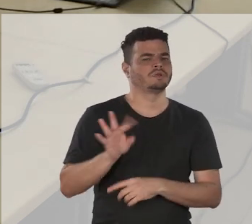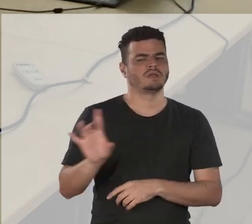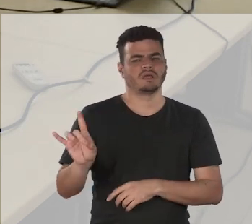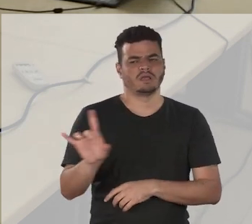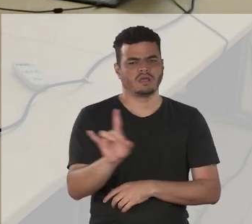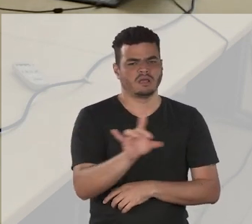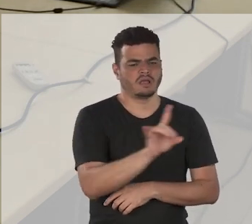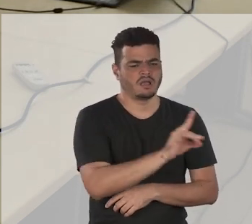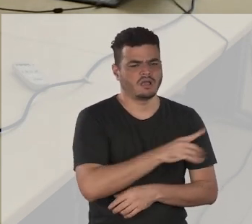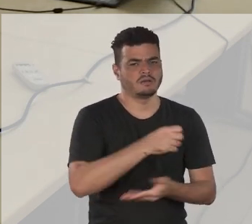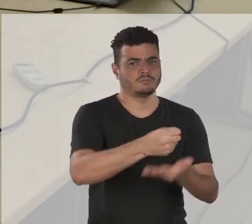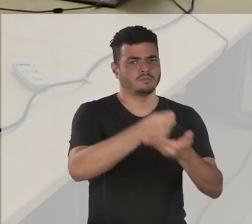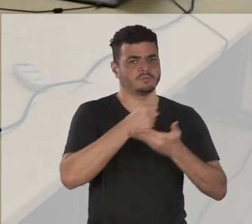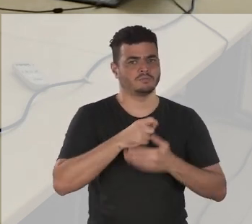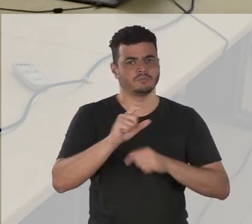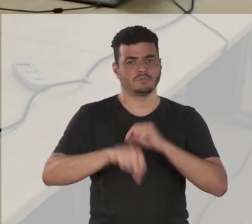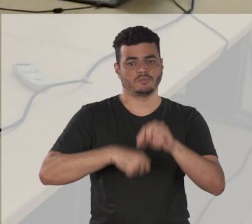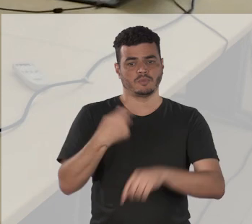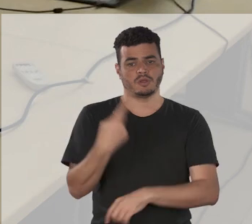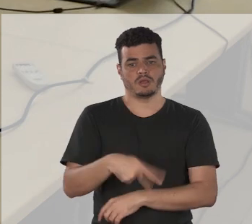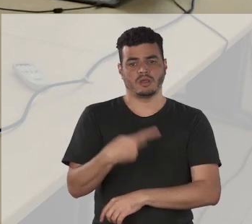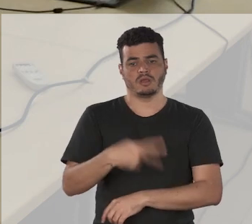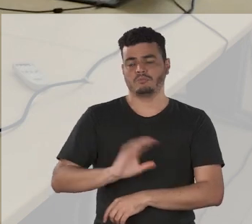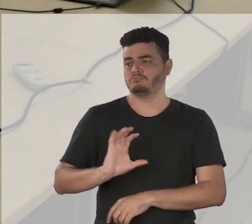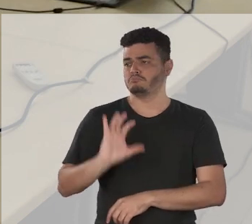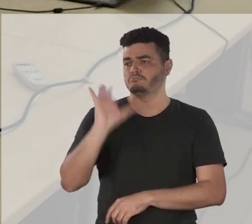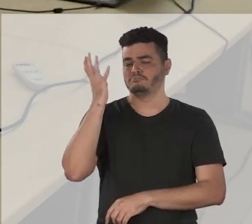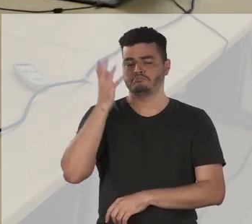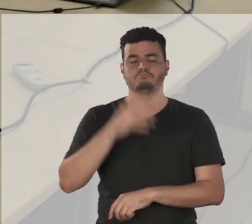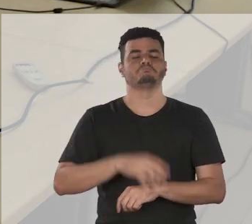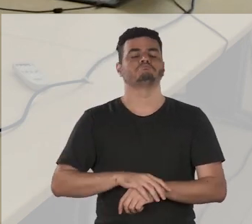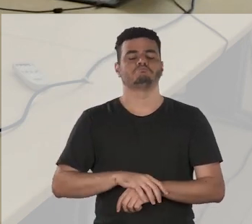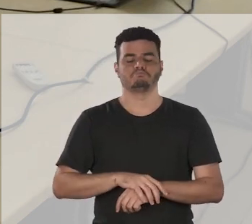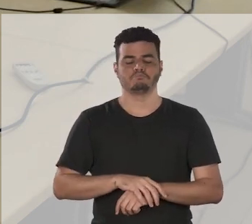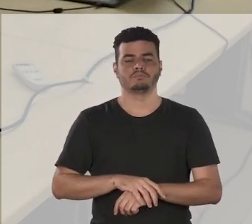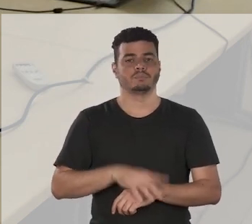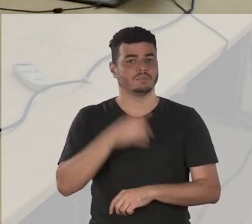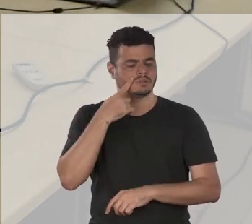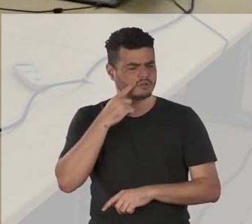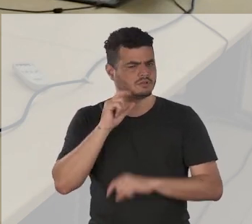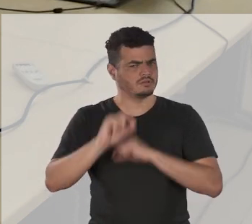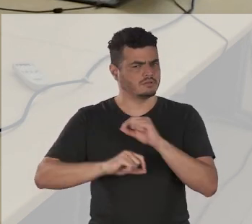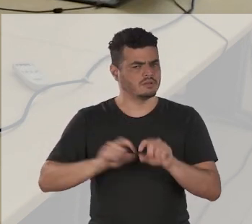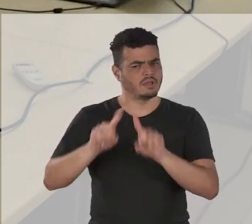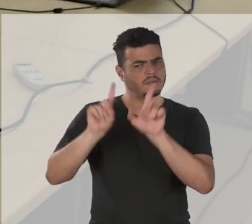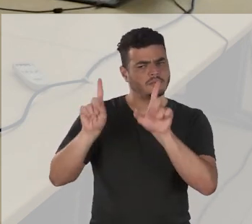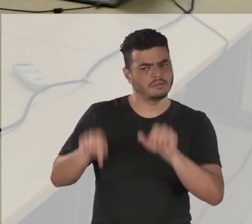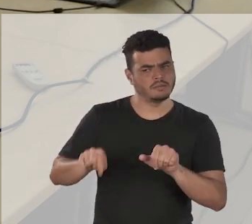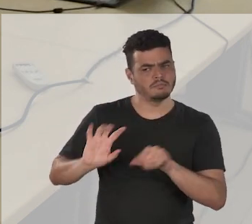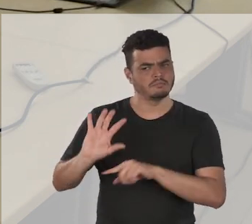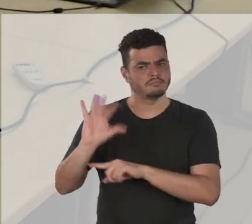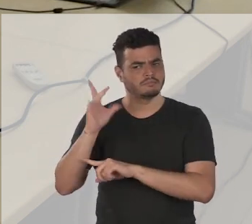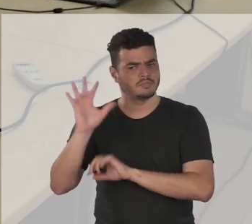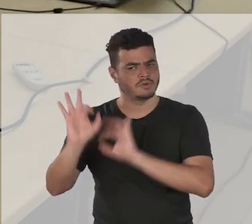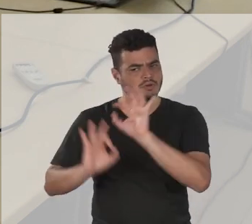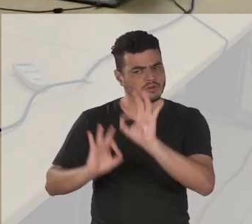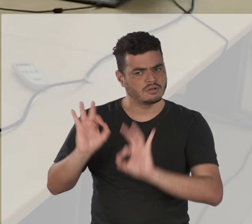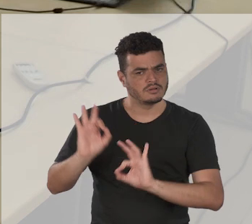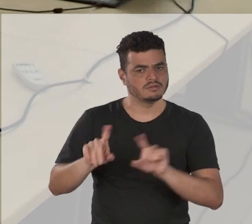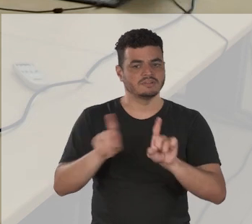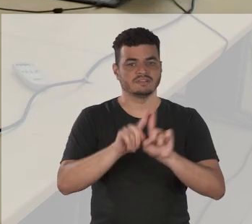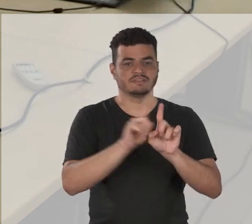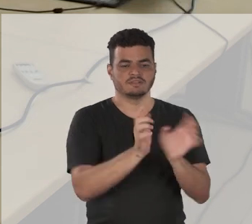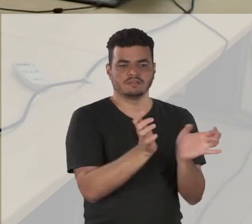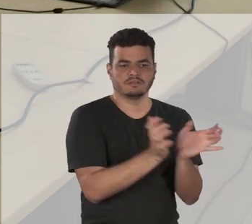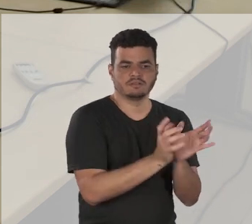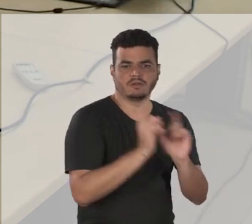para que a realização do Enlige fosse possível. Seja na elaboração do projeto, na mediação de mesas, de grupos de